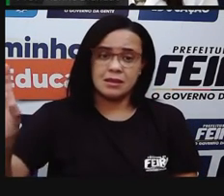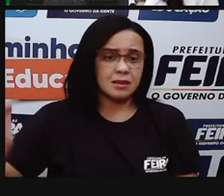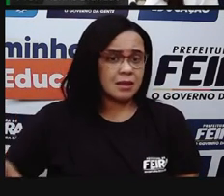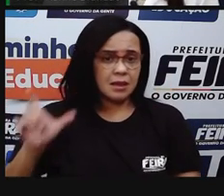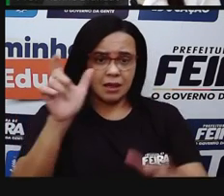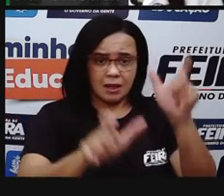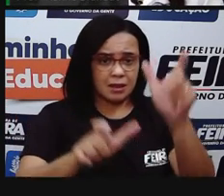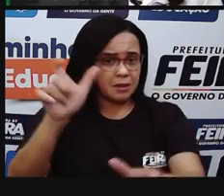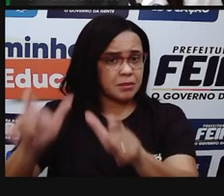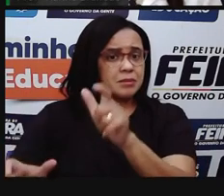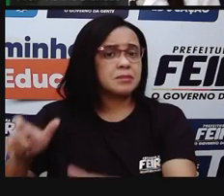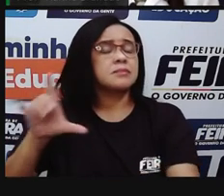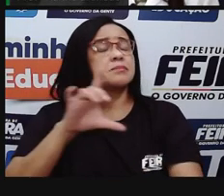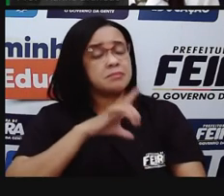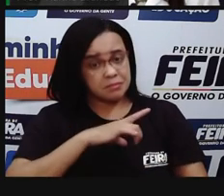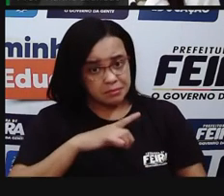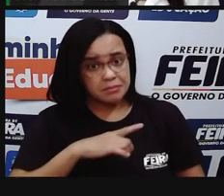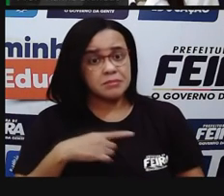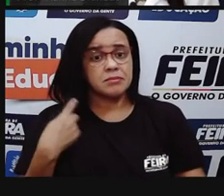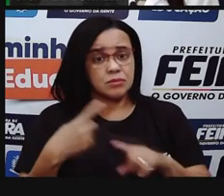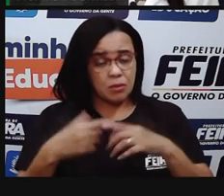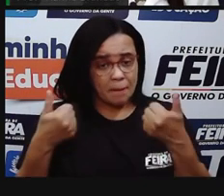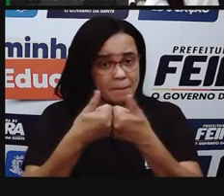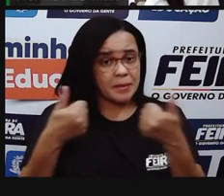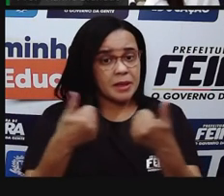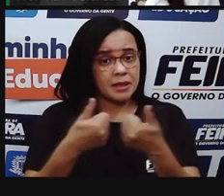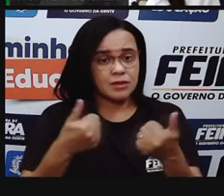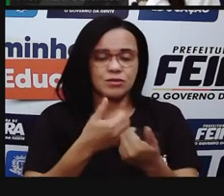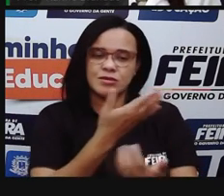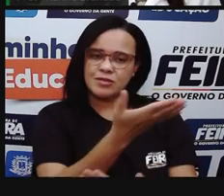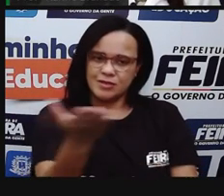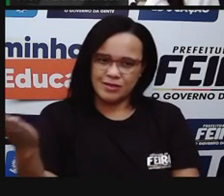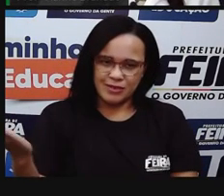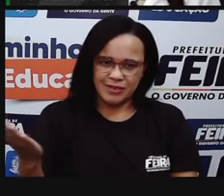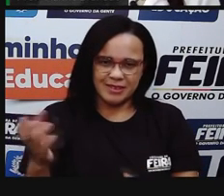também estão, né, próximos de nós. Tranquilo até aqui?